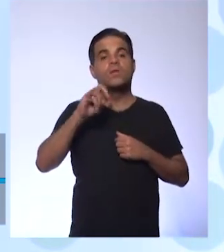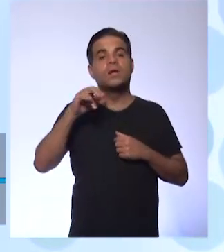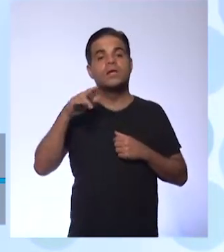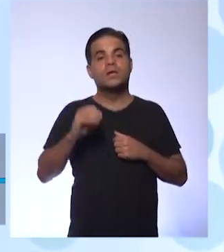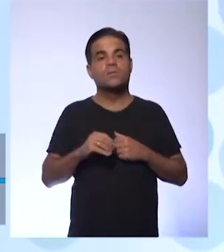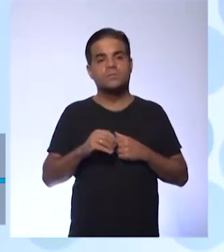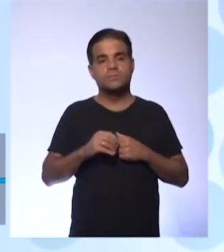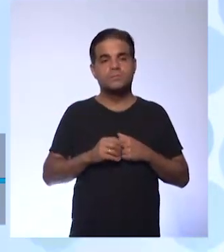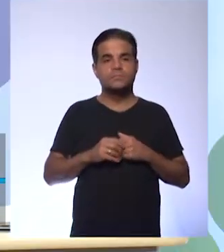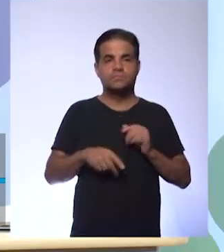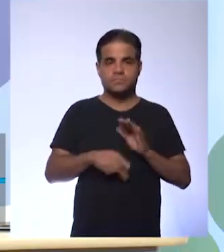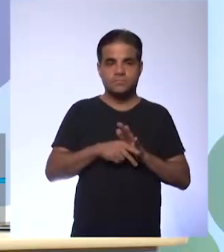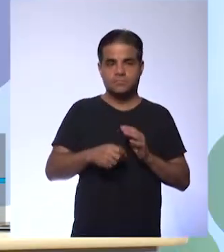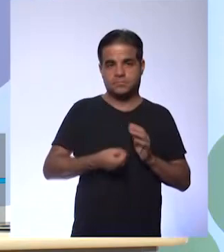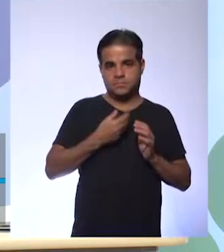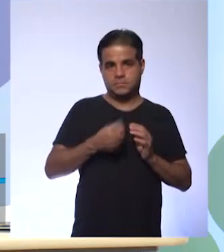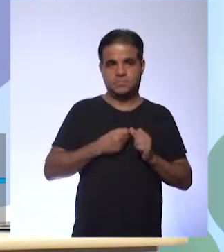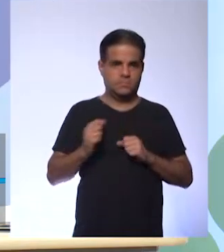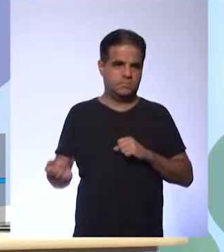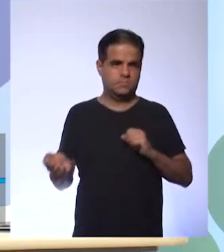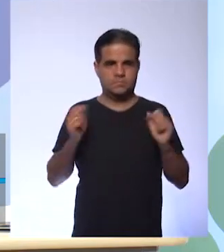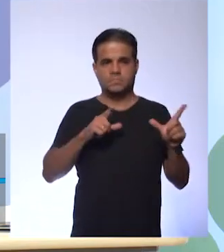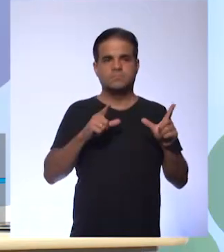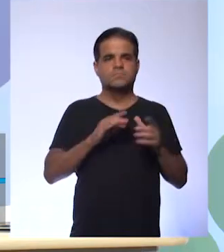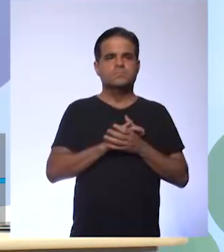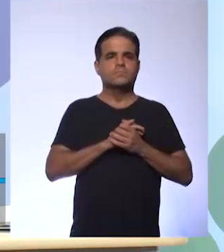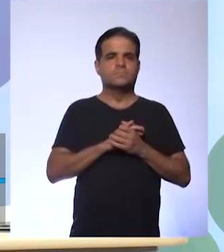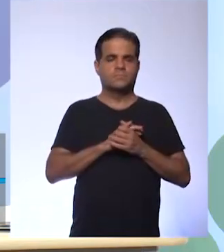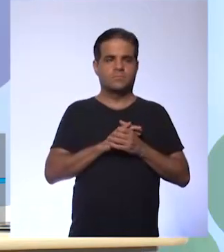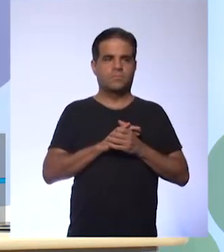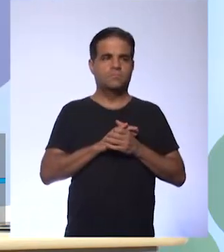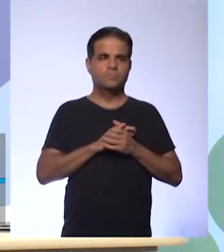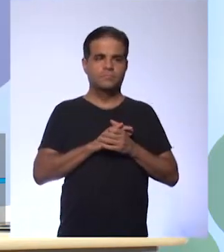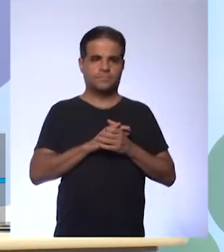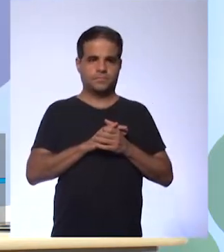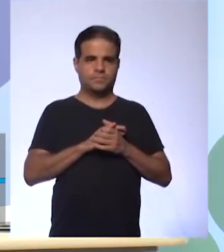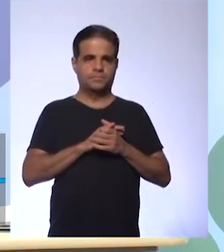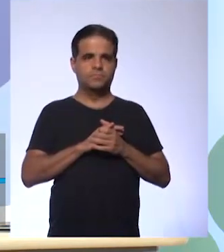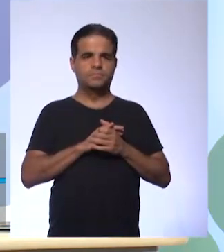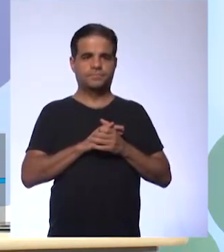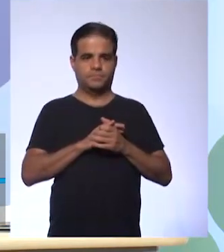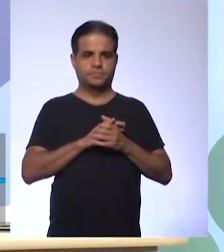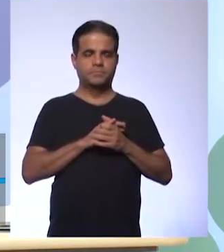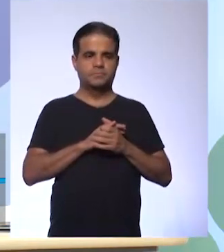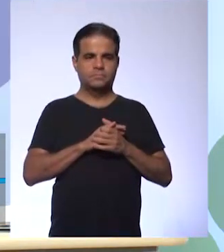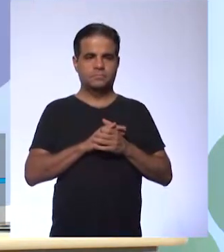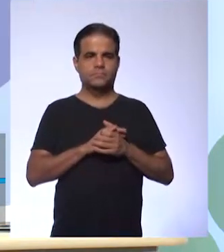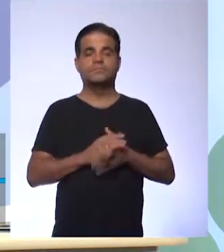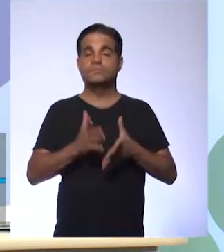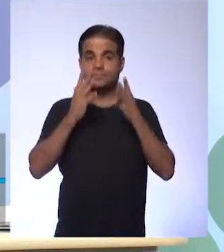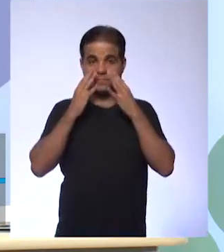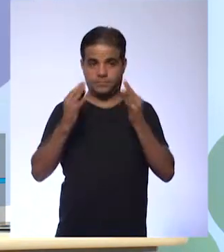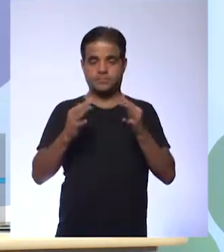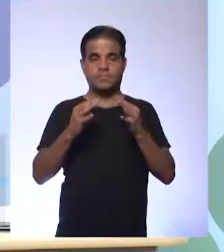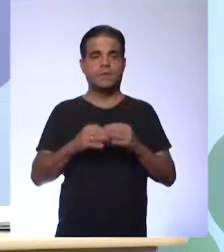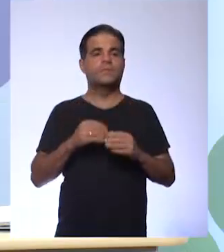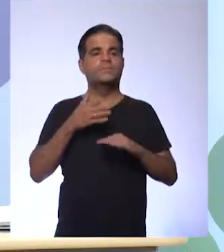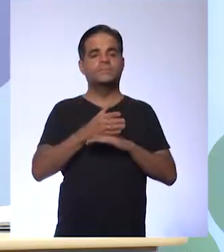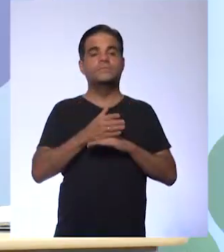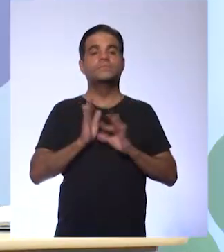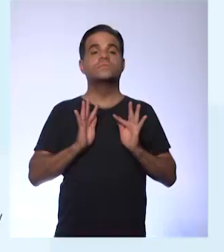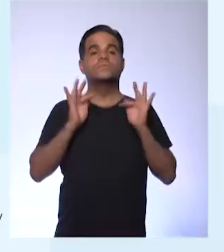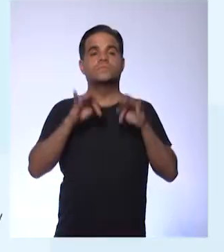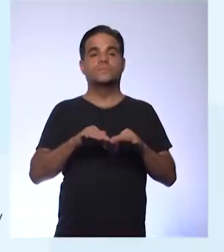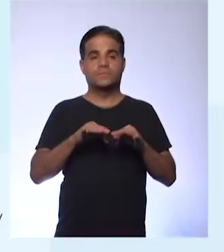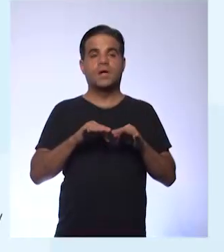Se A gente tá voltar, falando de volta poema. o poema um pouquinho para Volto. eles. Volto. Prestem atenção. Vão até o